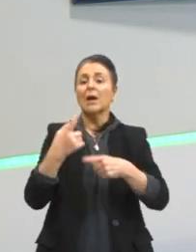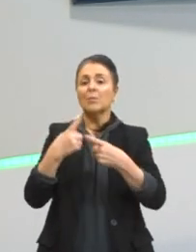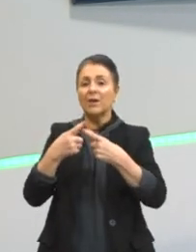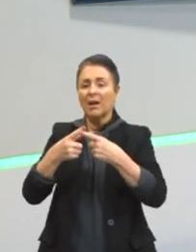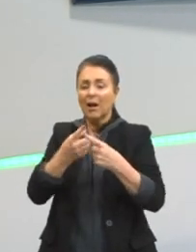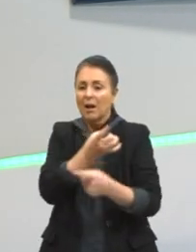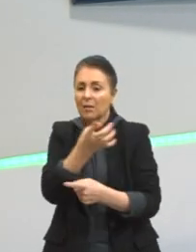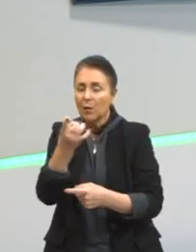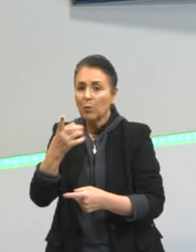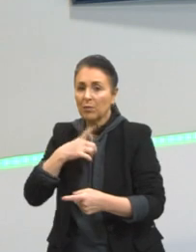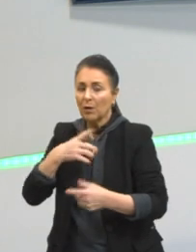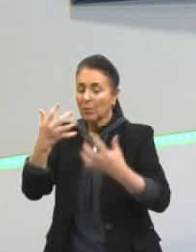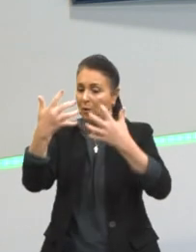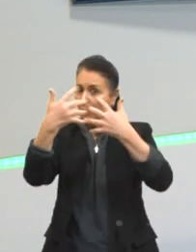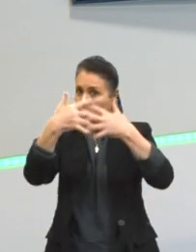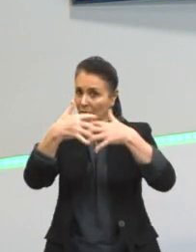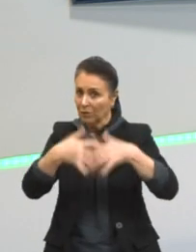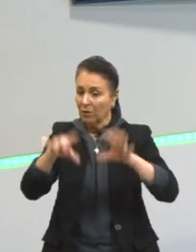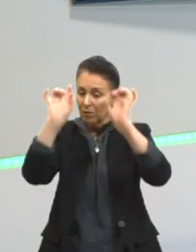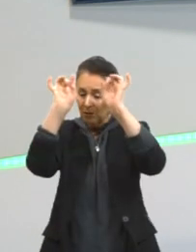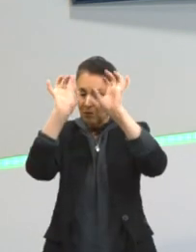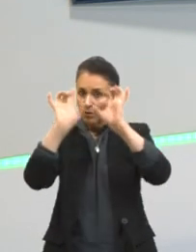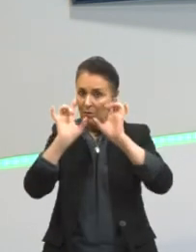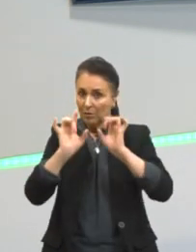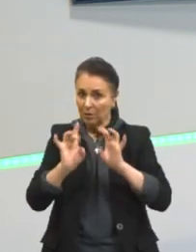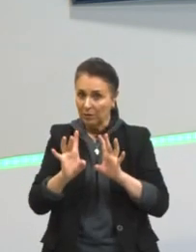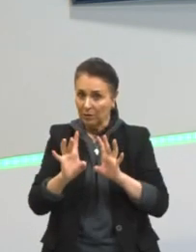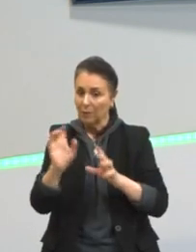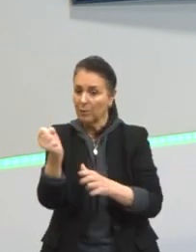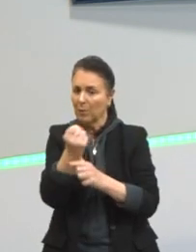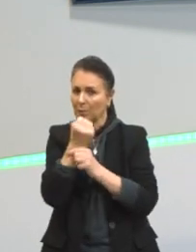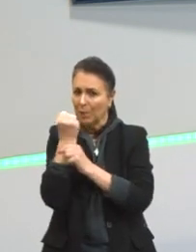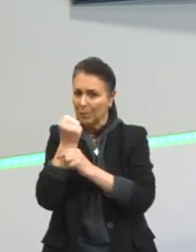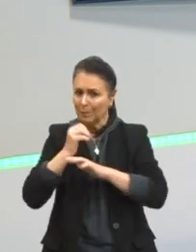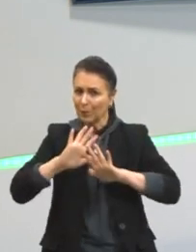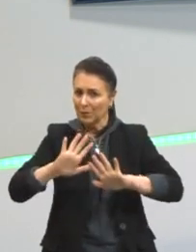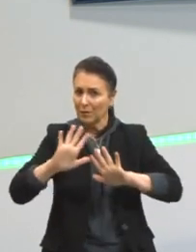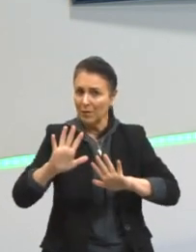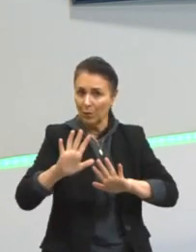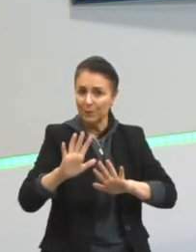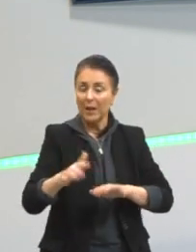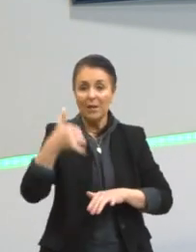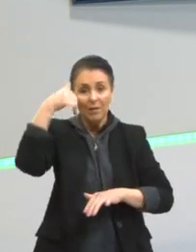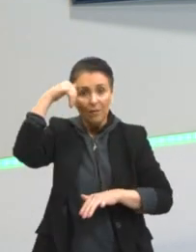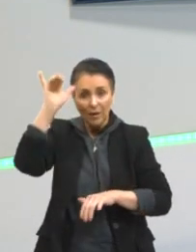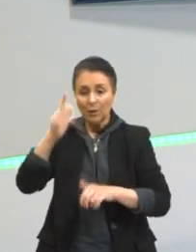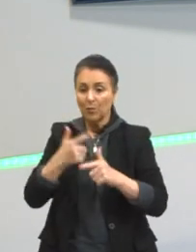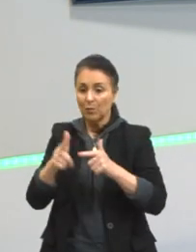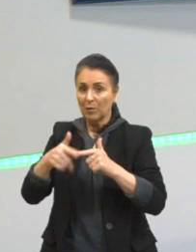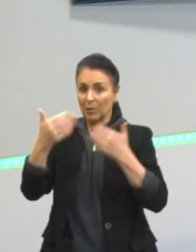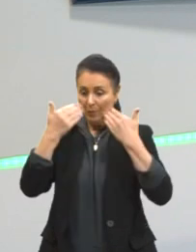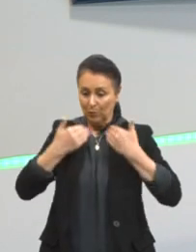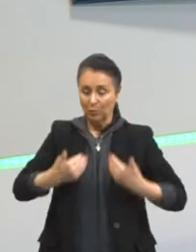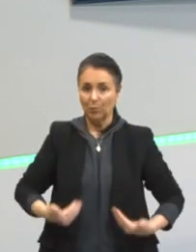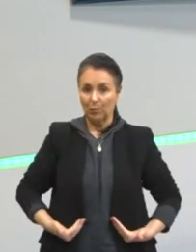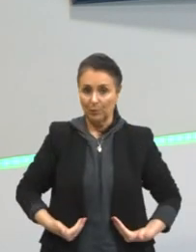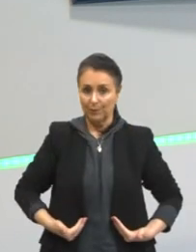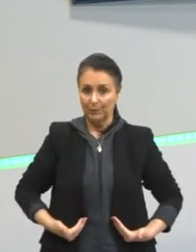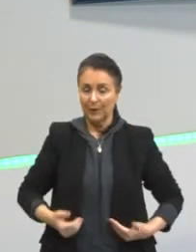lugar ali tem a sua função uzinha para proteção são soldados o nosso corpo tá para nos